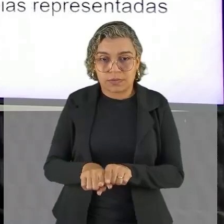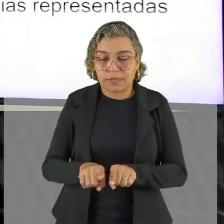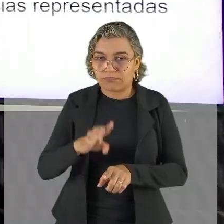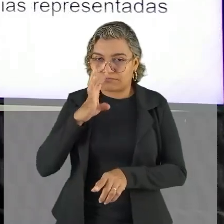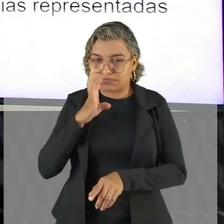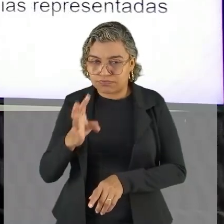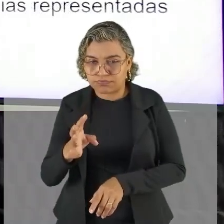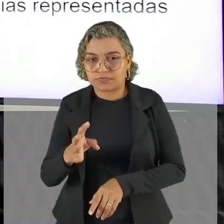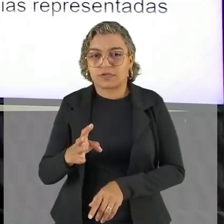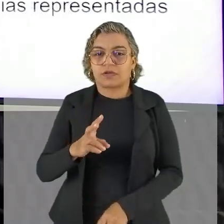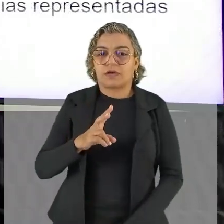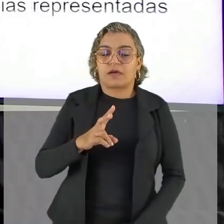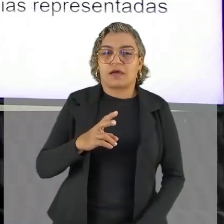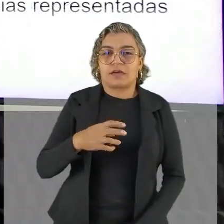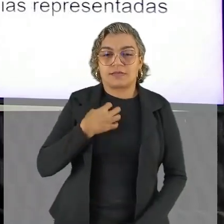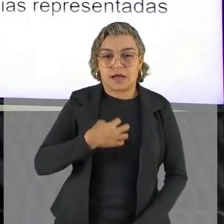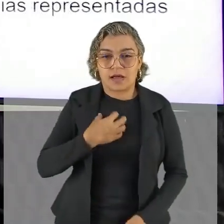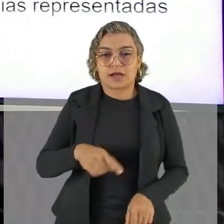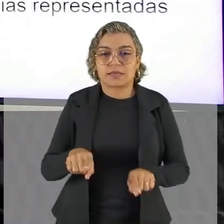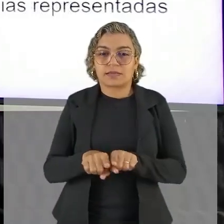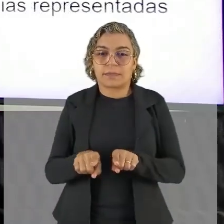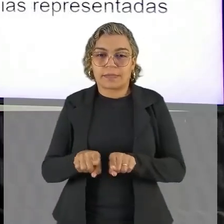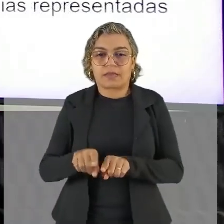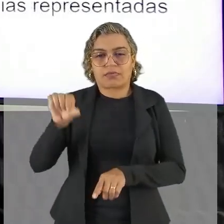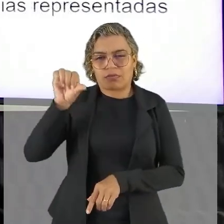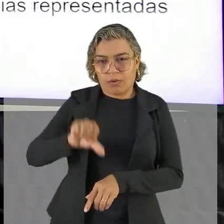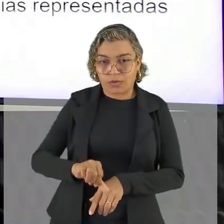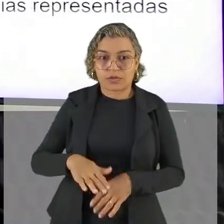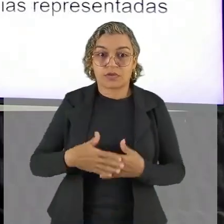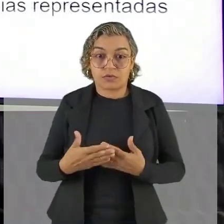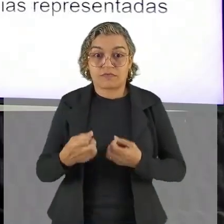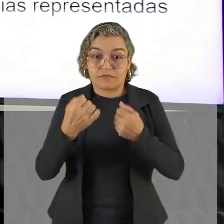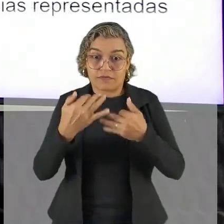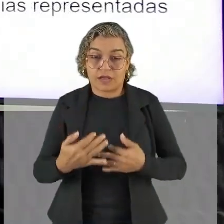de ideologia, de idealização, tá bom?